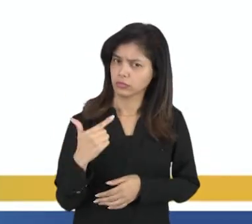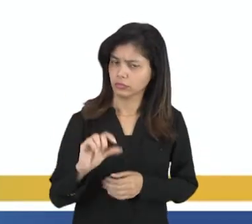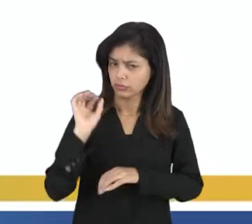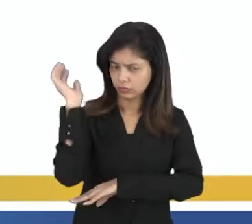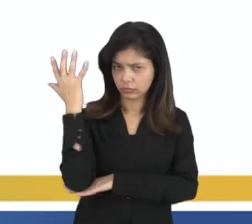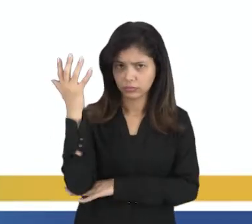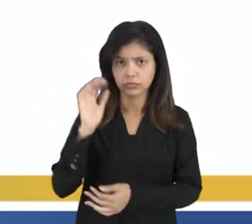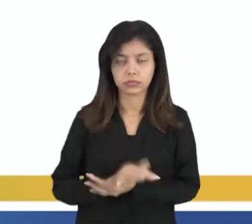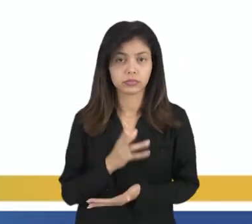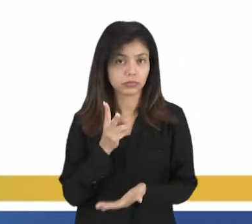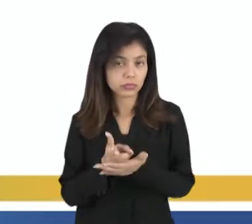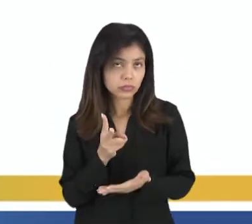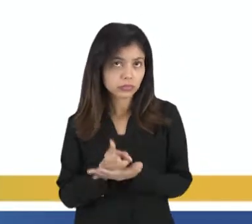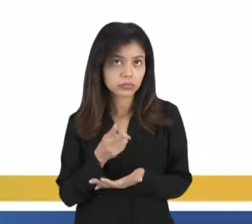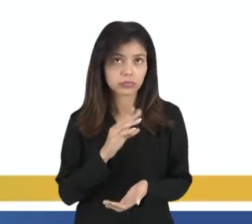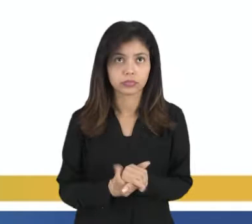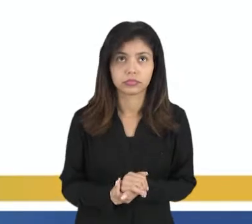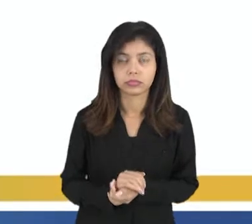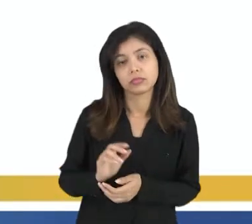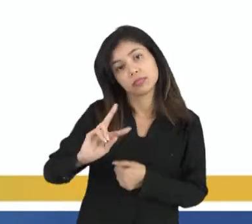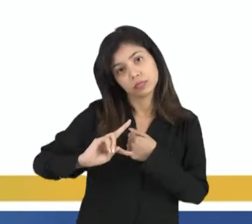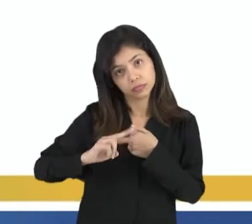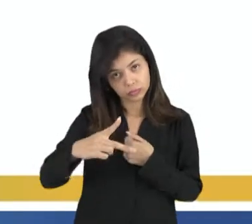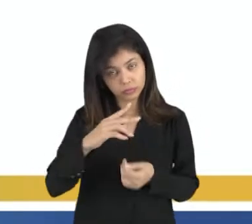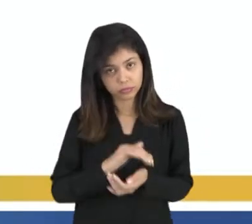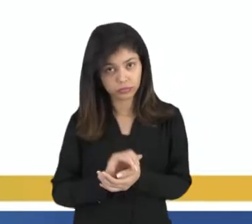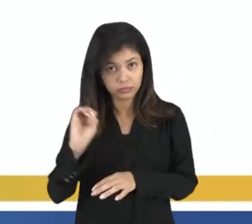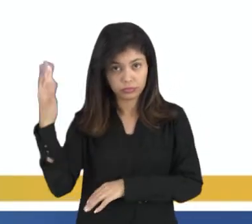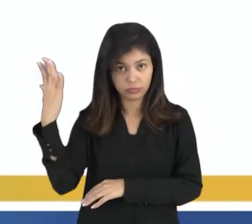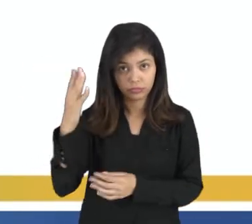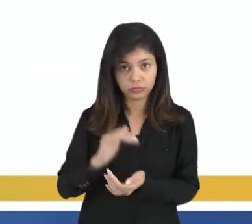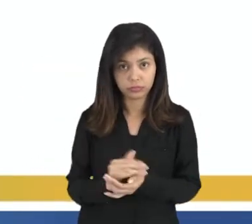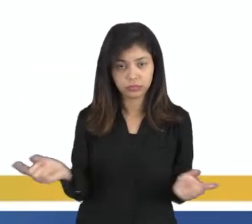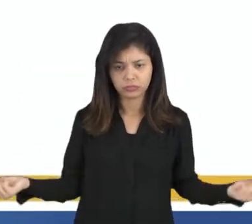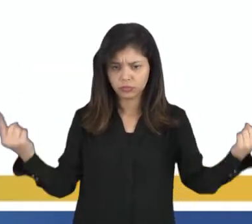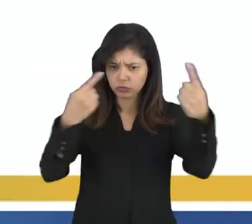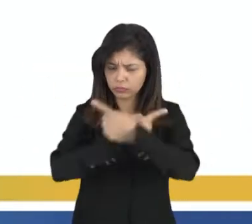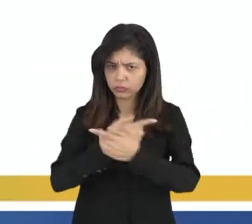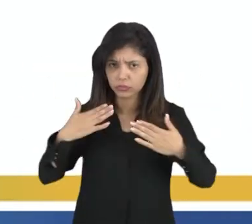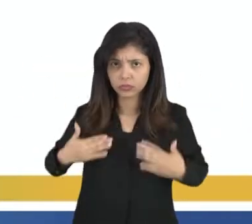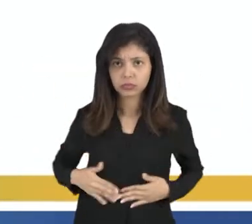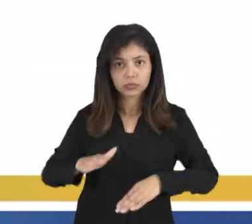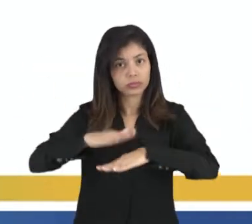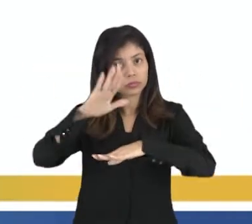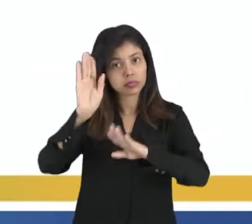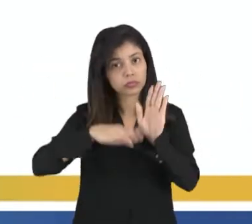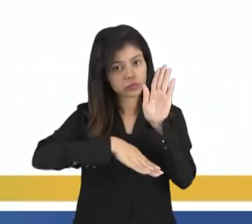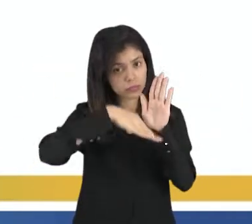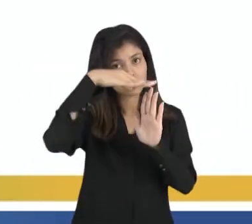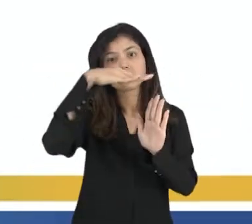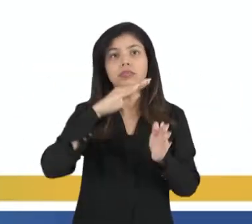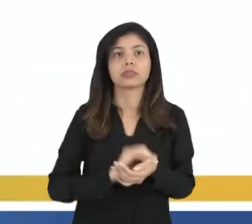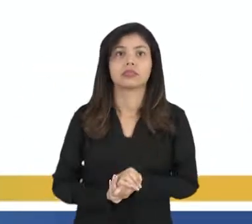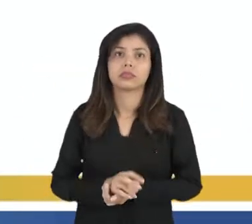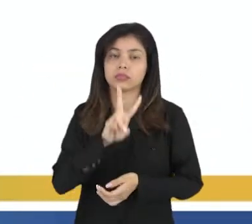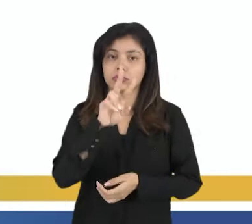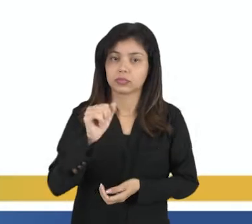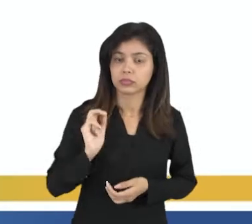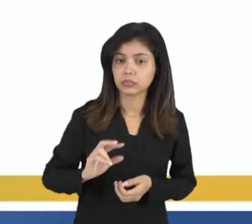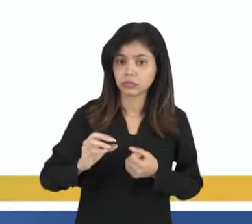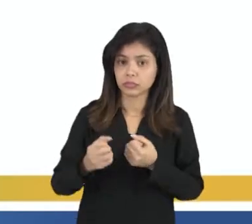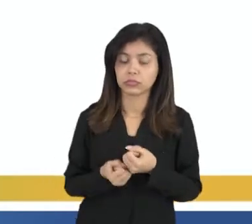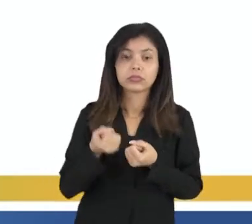tá, pessoal? Sempre vai ocorrer o inverso. A temperatura, né? O corpo que está com maior temperatura, ele